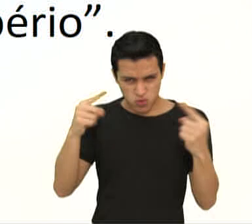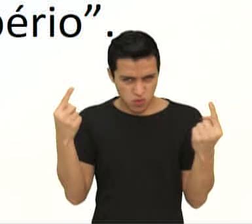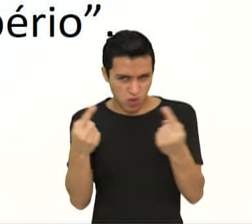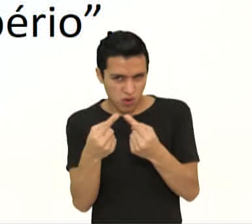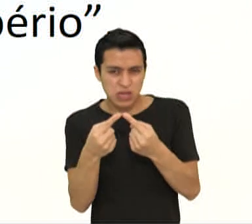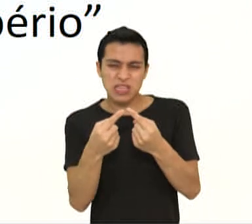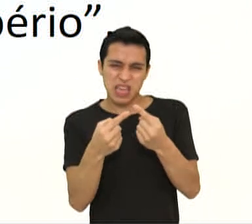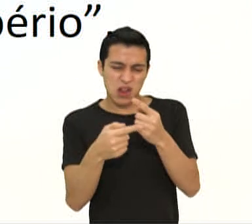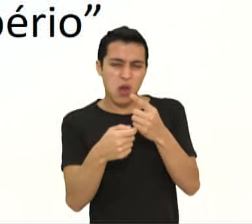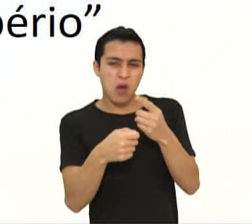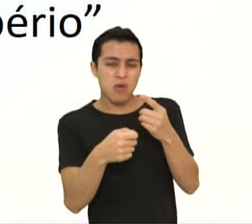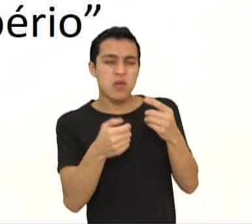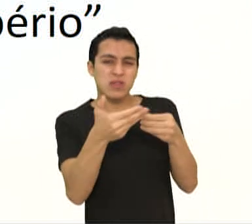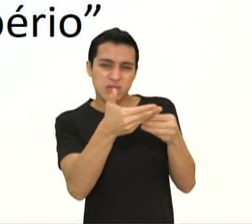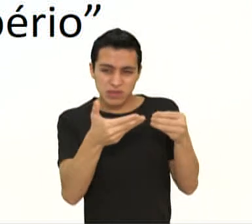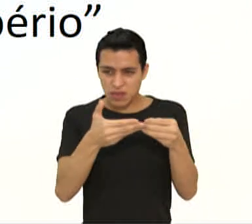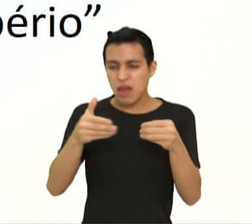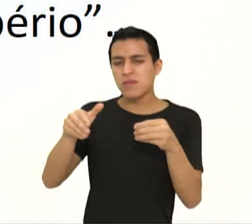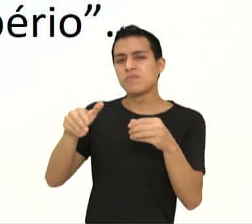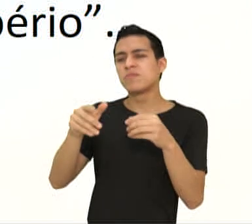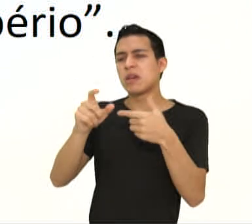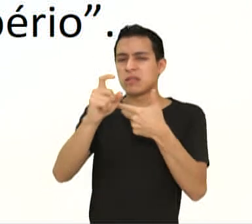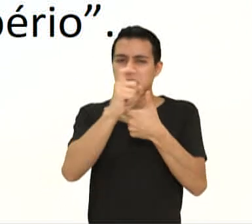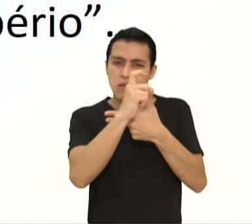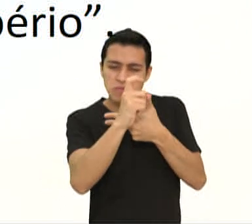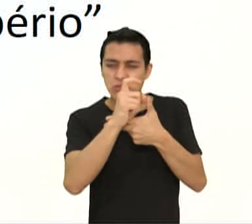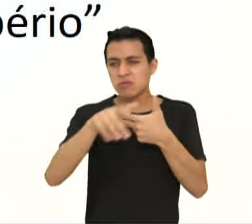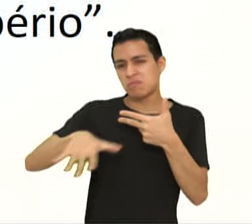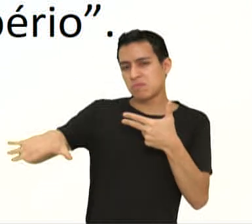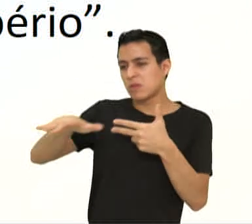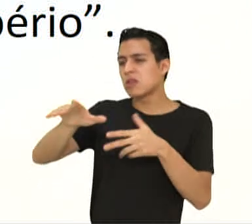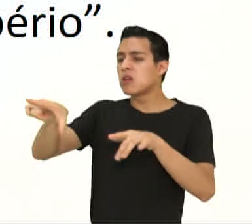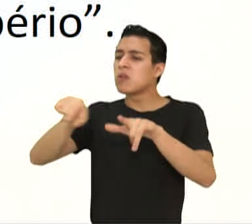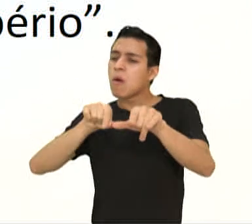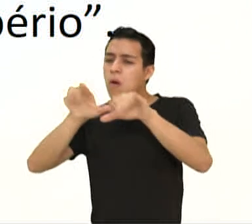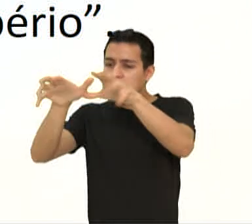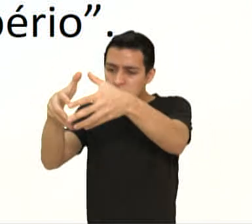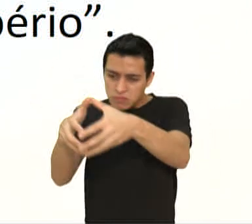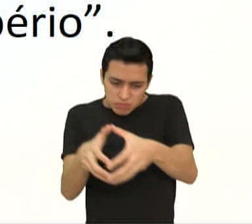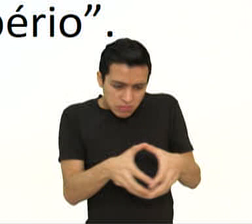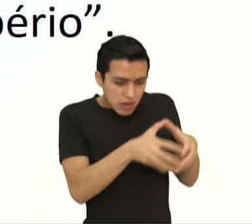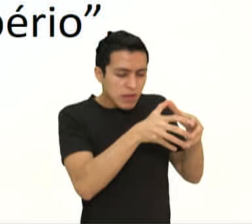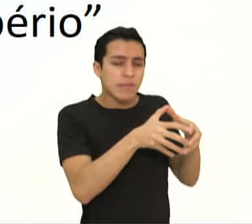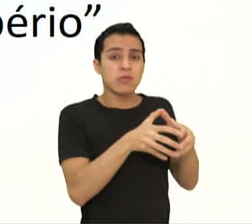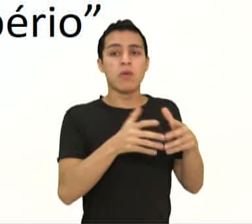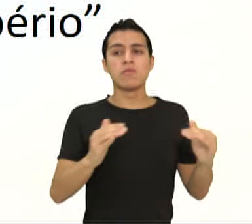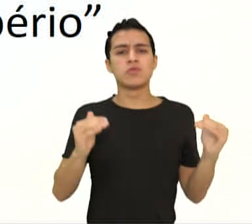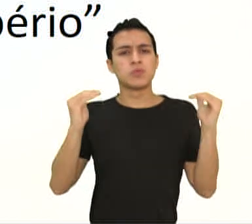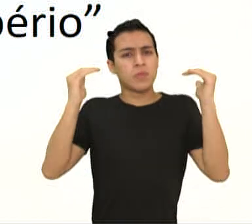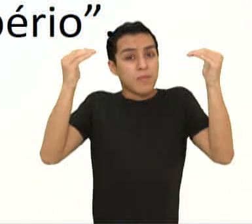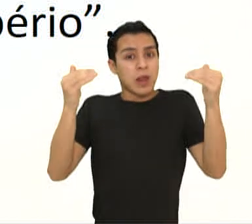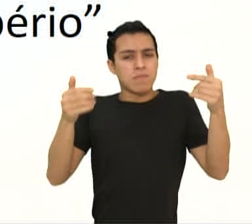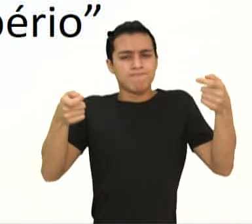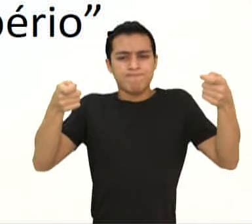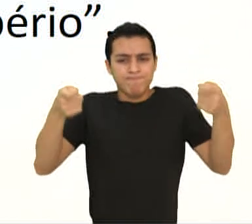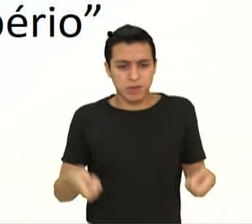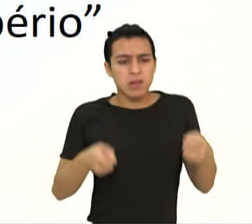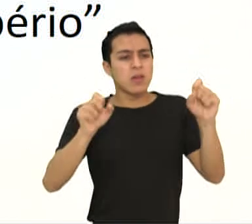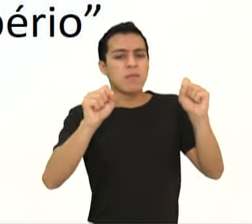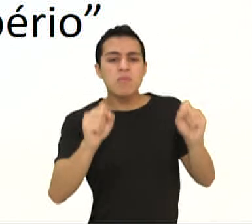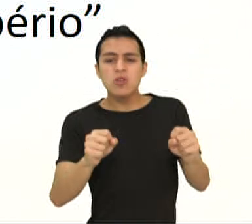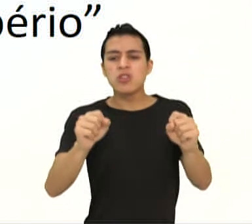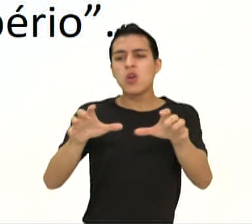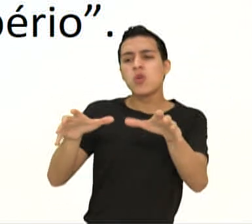Estado, o Executivo, e do Senado. Escolhia os membros do Supremo Tribunal, podia dissolver a Câmara